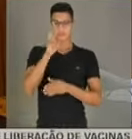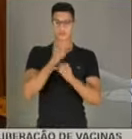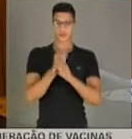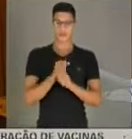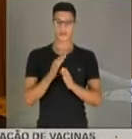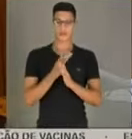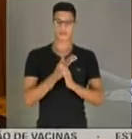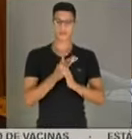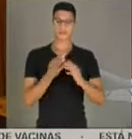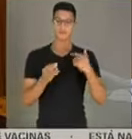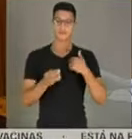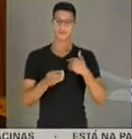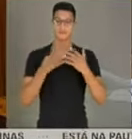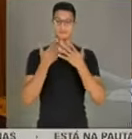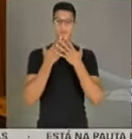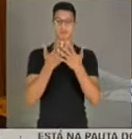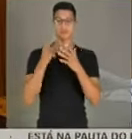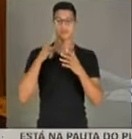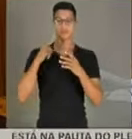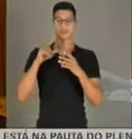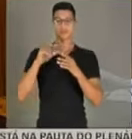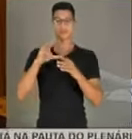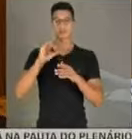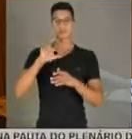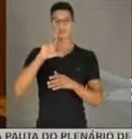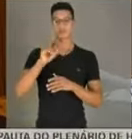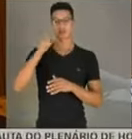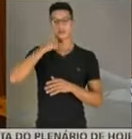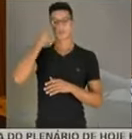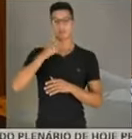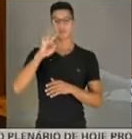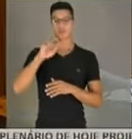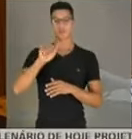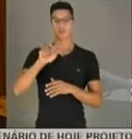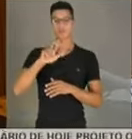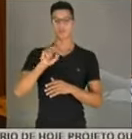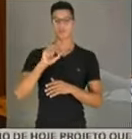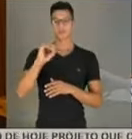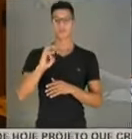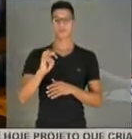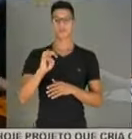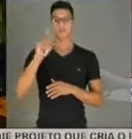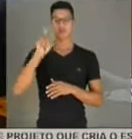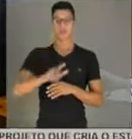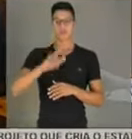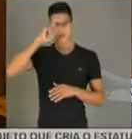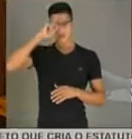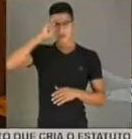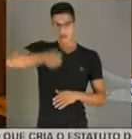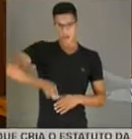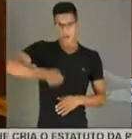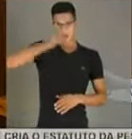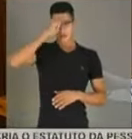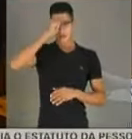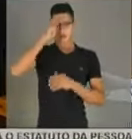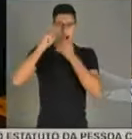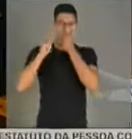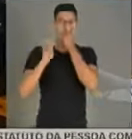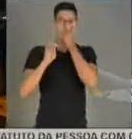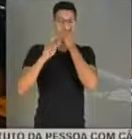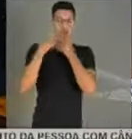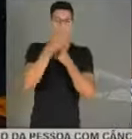anos, eu confesso que faço coro ao senador Tasso Gereissati. É de tirar o chapéu ou pela